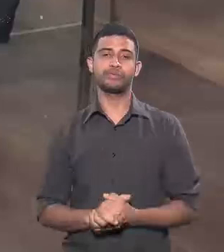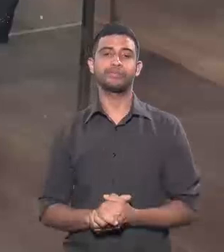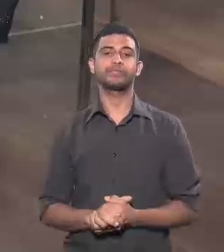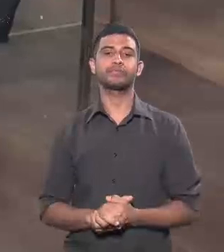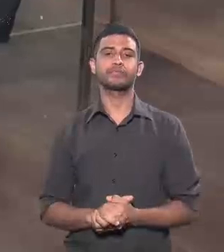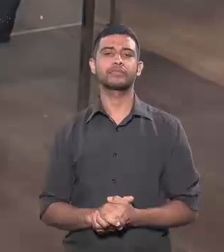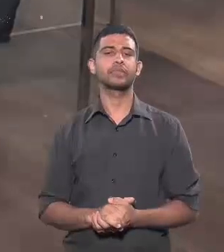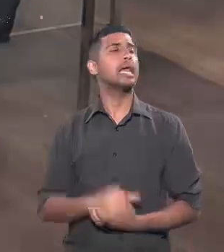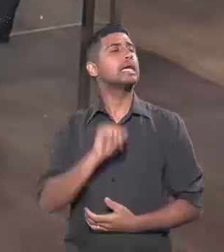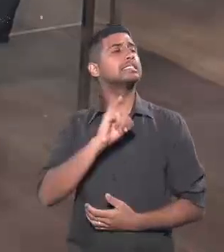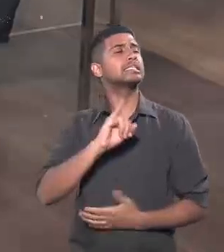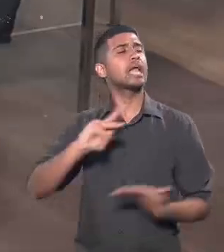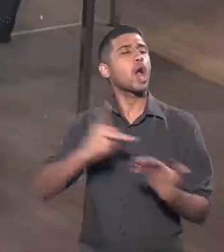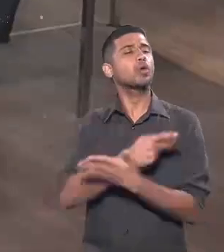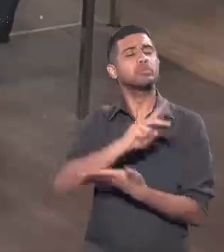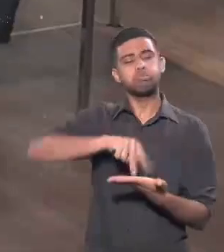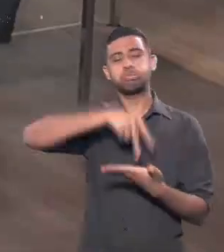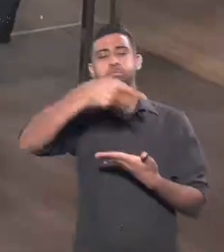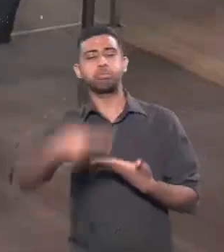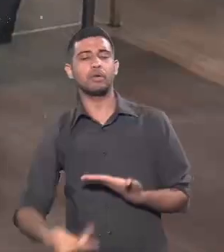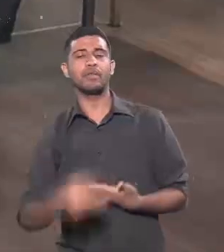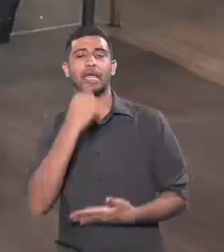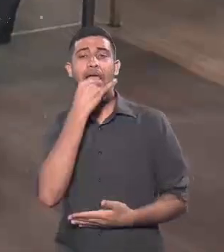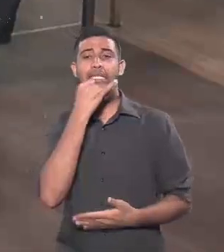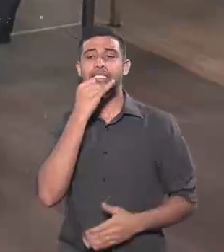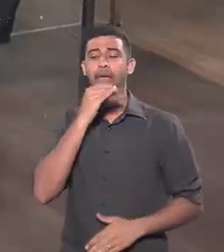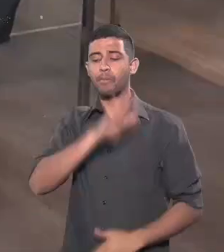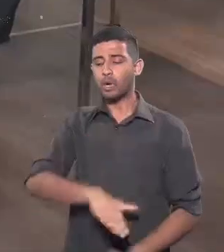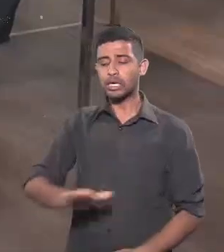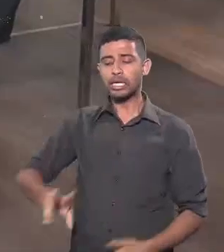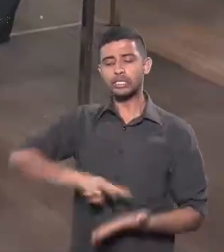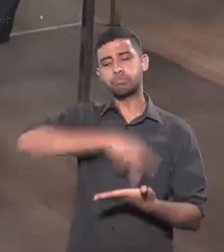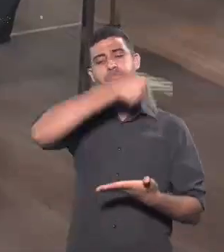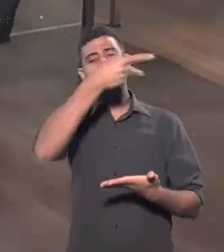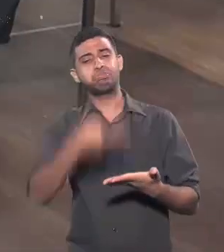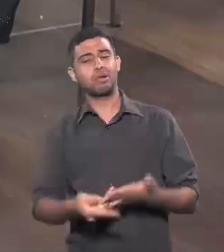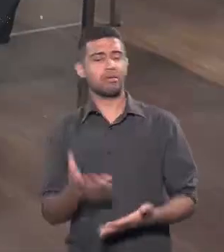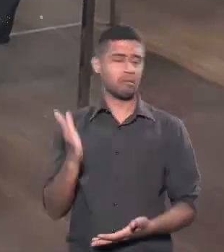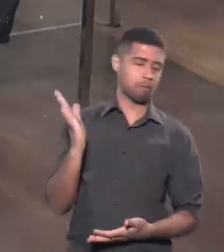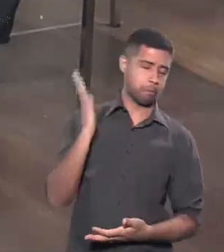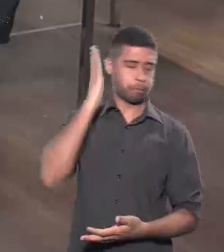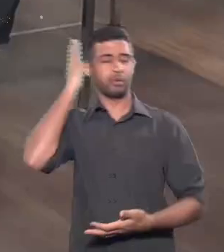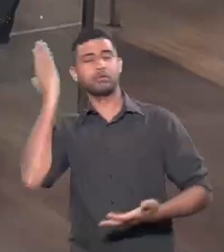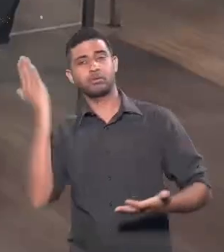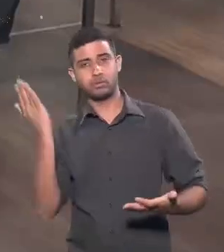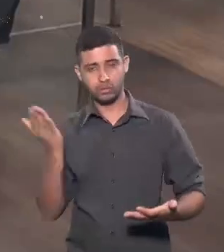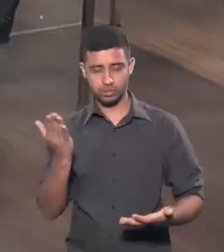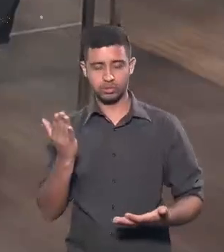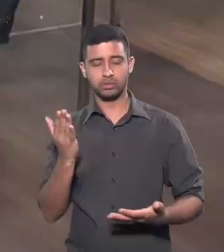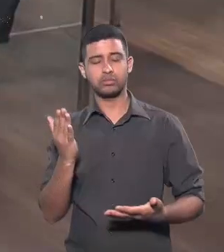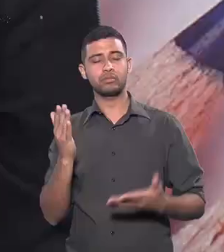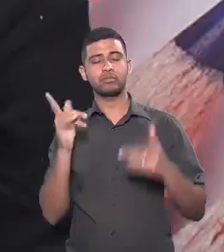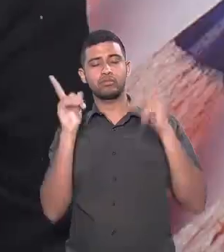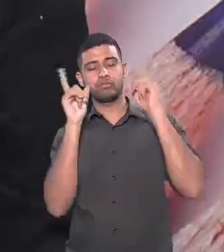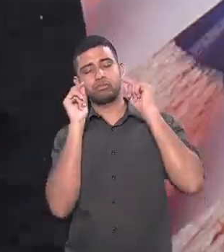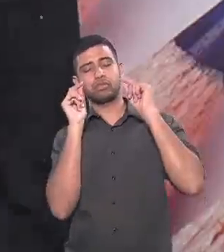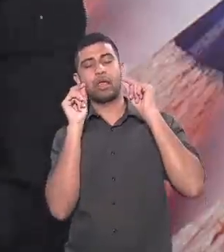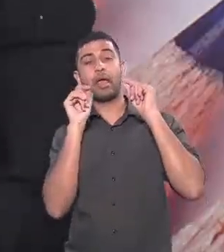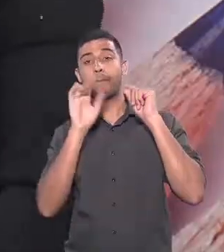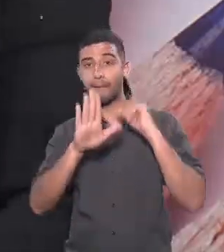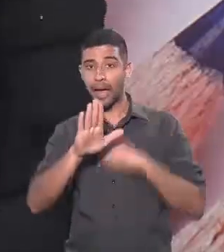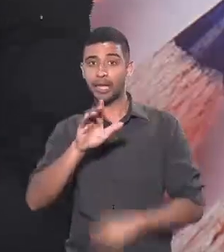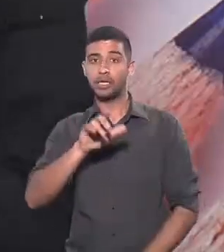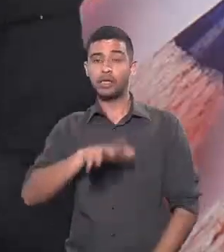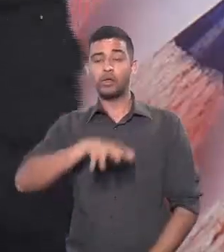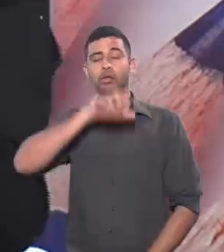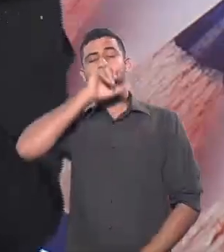cozinha. No caso de queda, como é que a gente deve proceder? A criança Depende. caiu, bateu a cabeça, está desacordada, mas está respirando, porque a